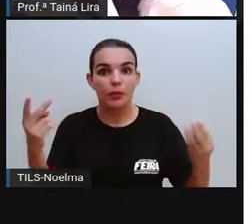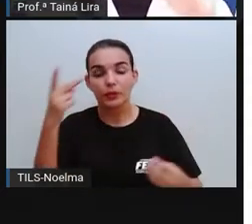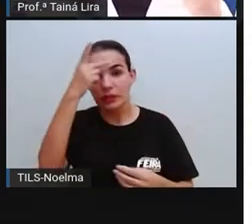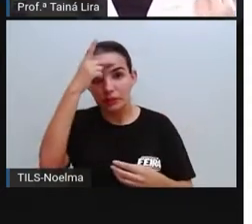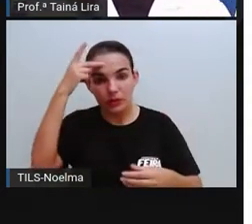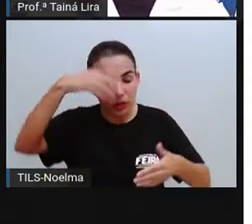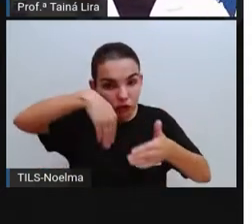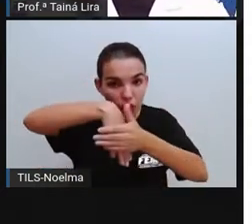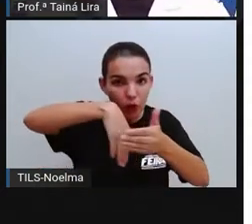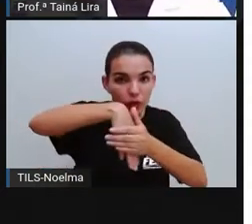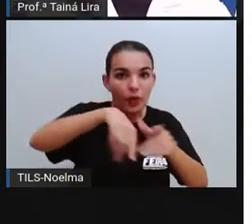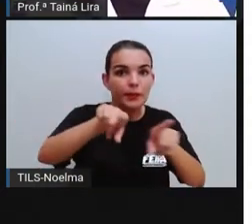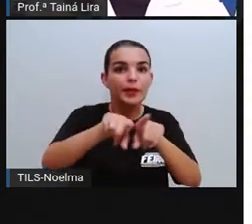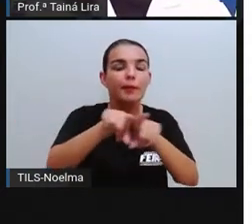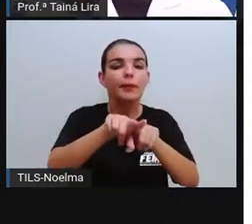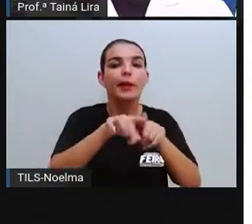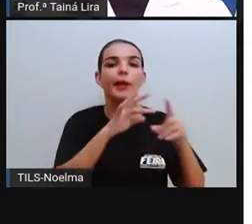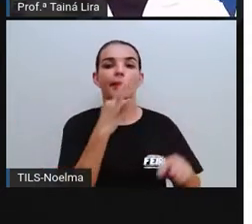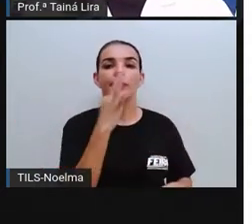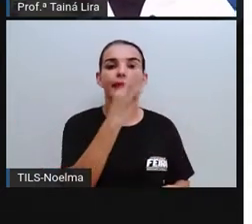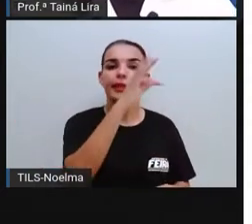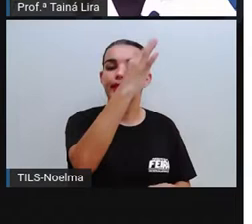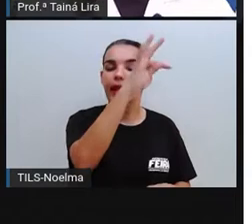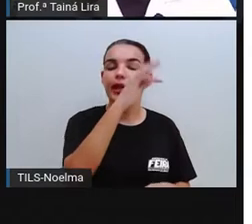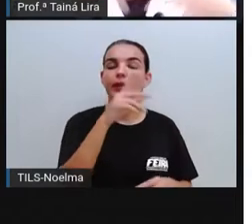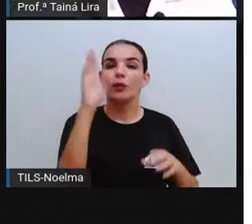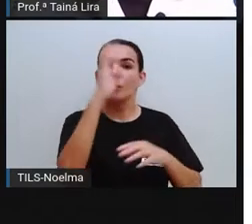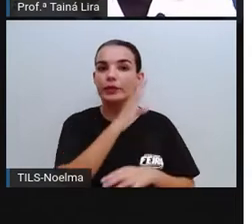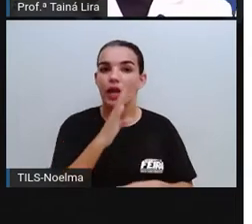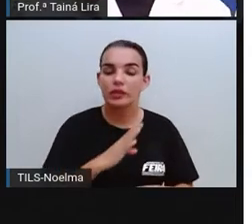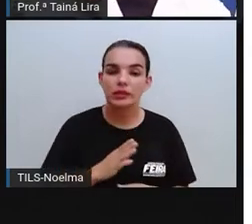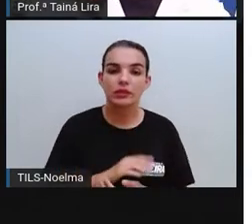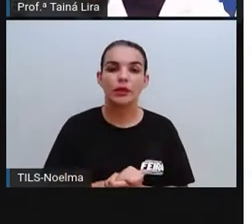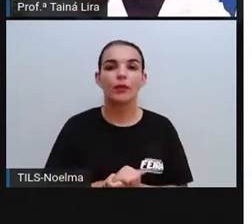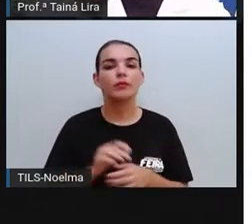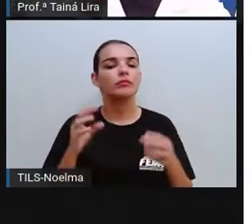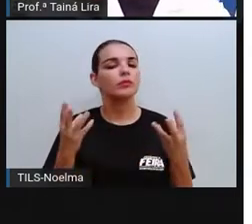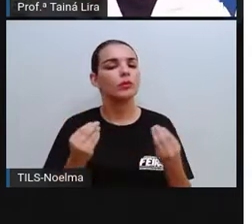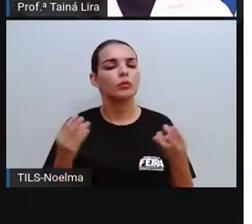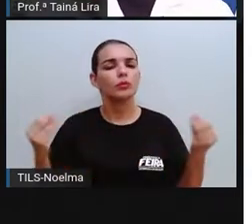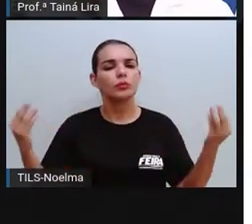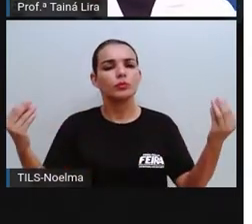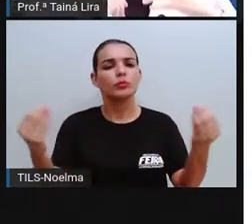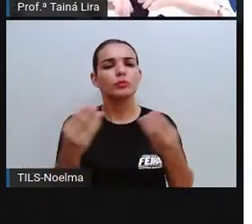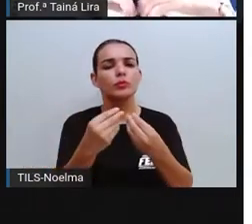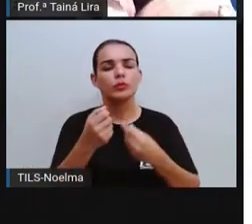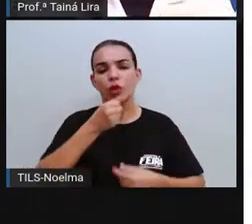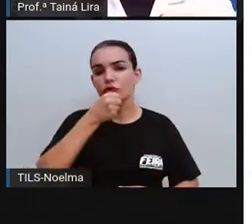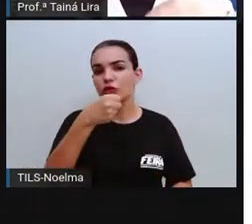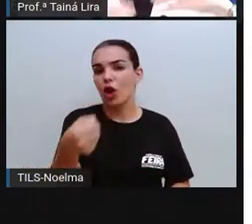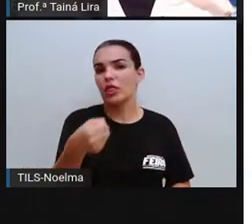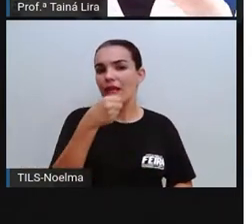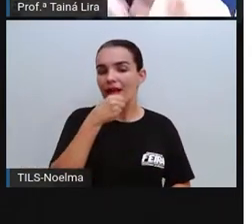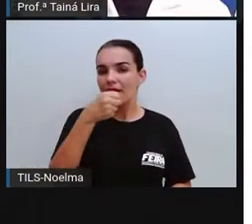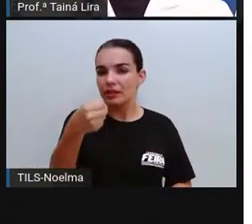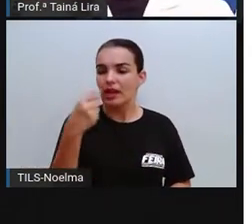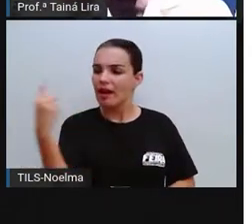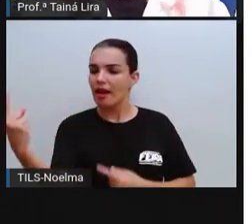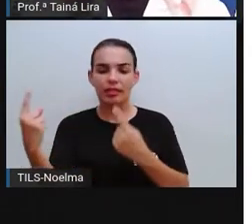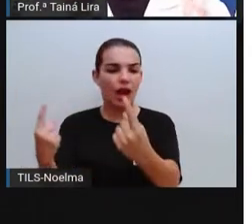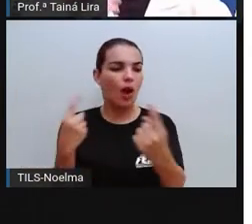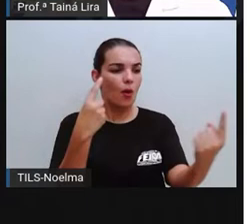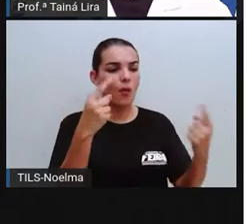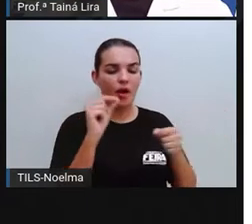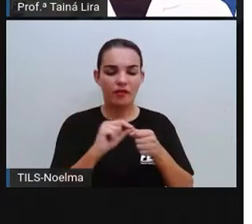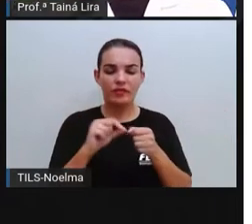a comissão técnica, né, do Brasil, vão vários jornalistas, certo? E aí cada um vai